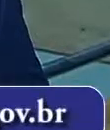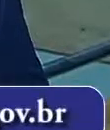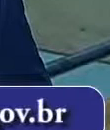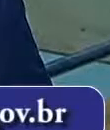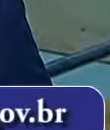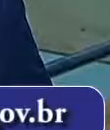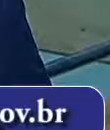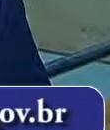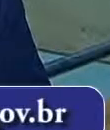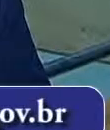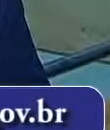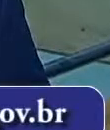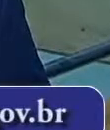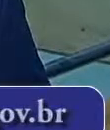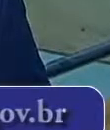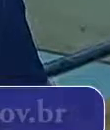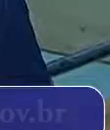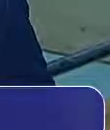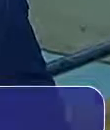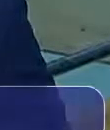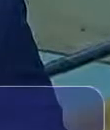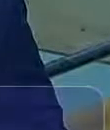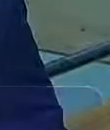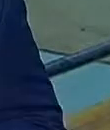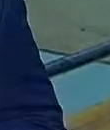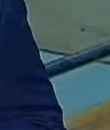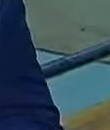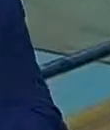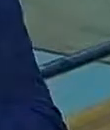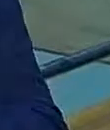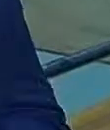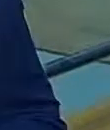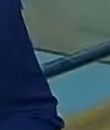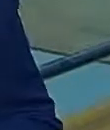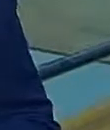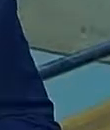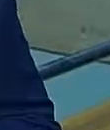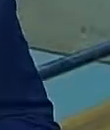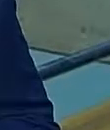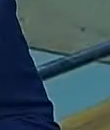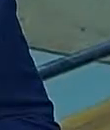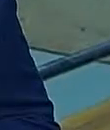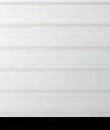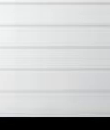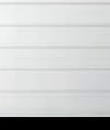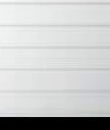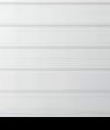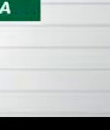www.câmarauberlândia.mg.gov.br. Até o próximo programa. Aguardamos você.